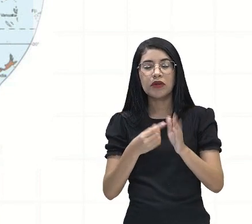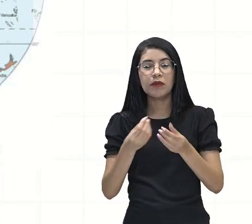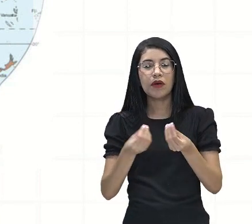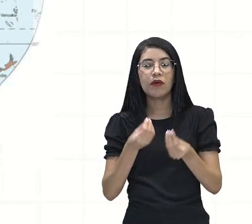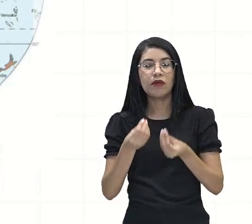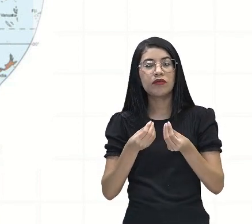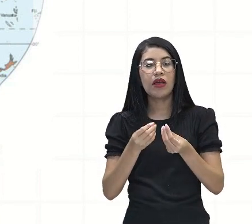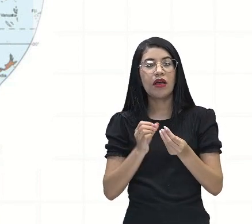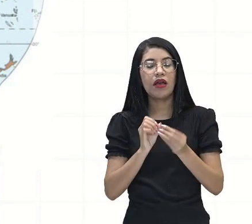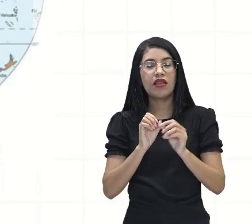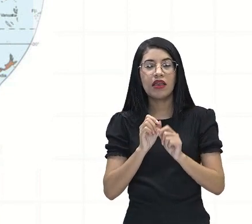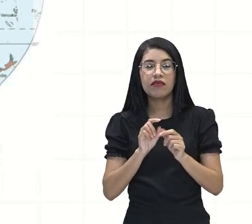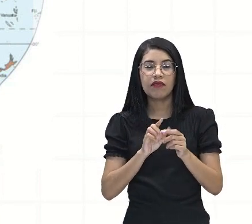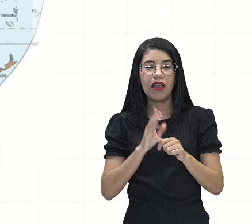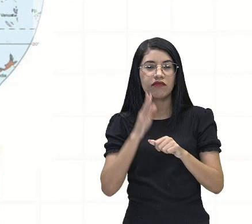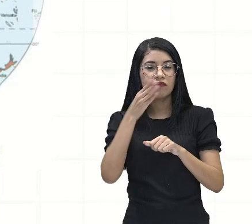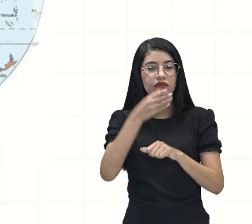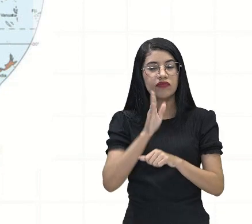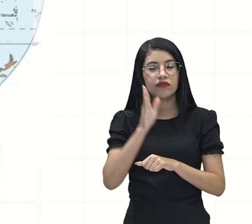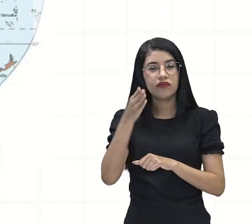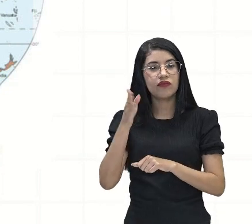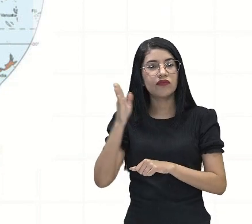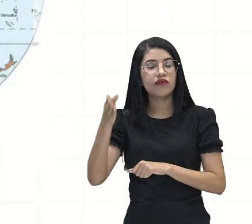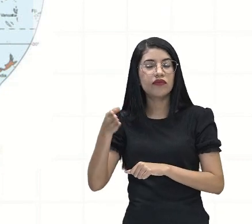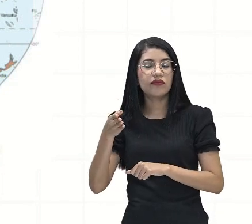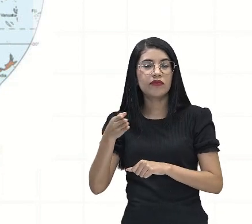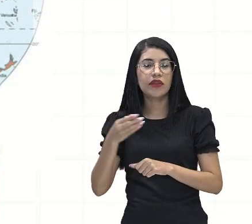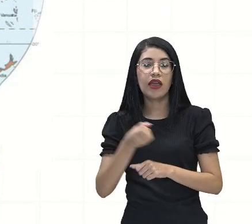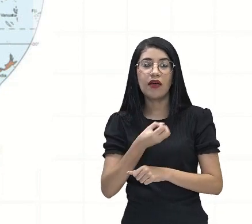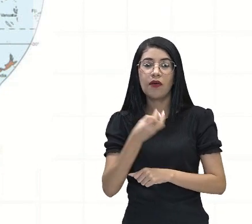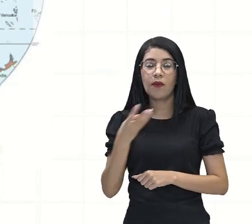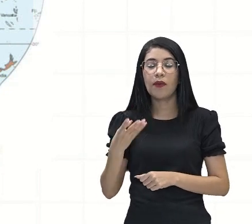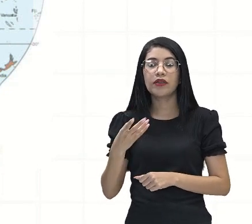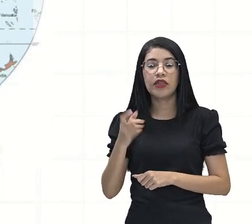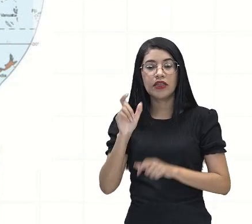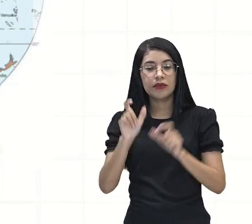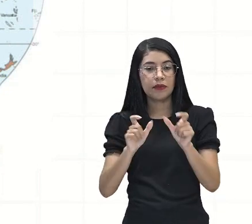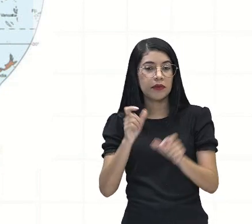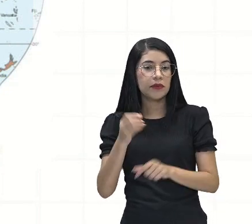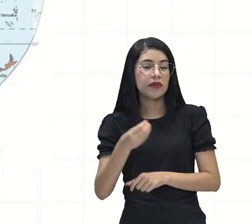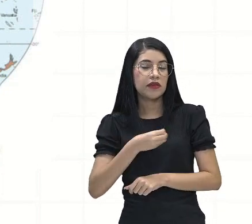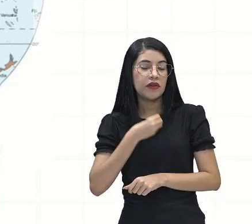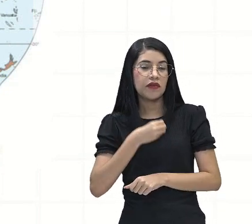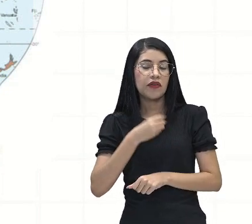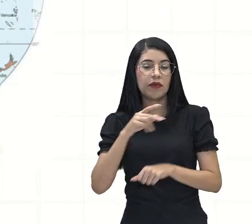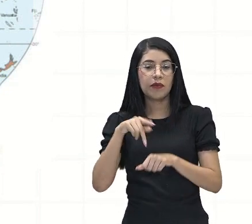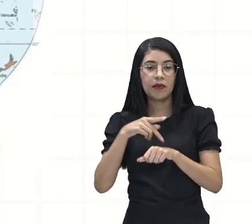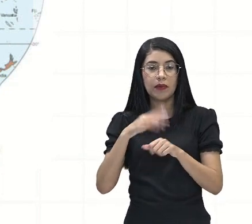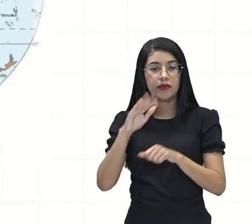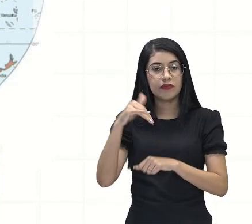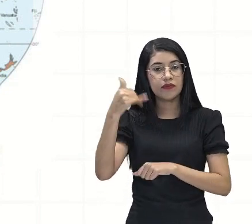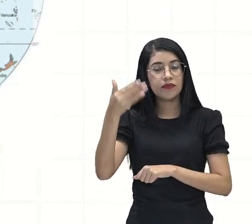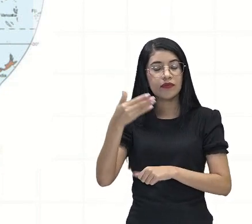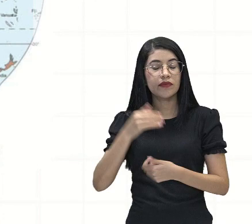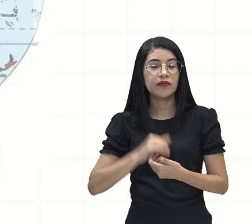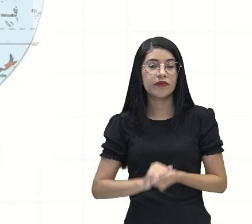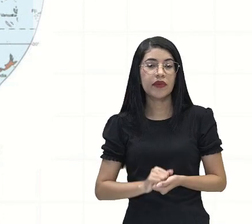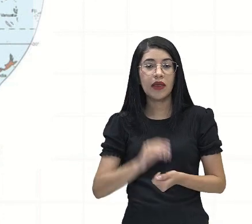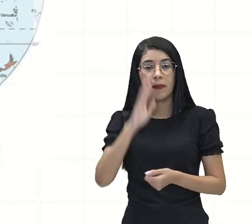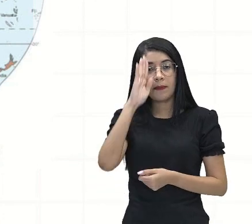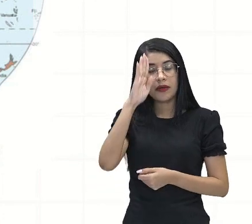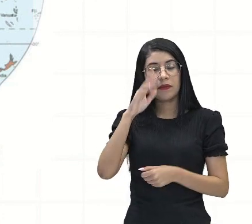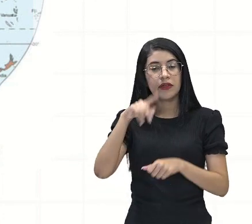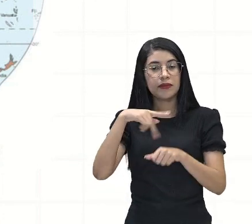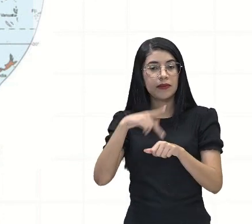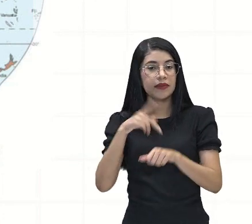brasileiros né a a a quantidade de brasileiros aí residentes no exterior dando como destaque os